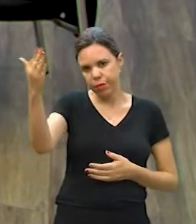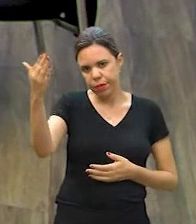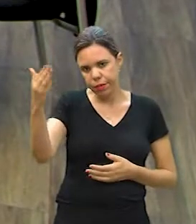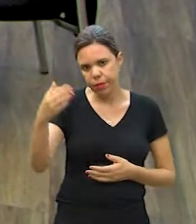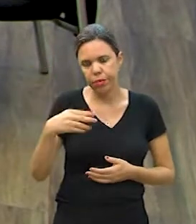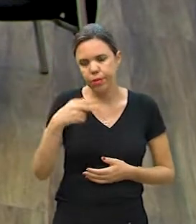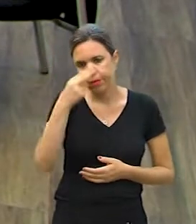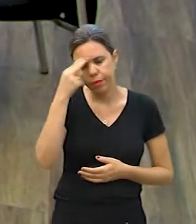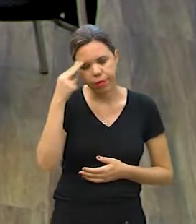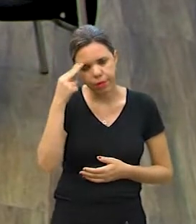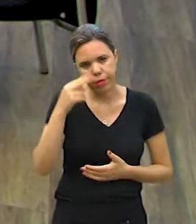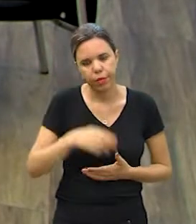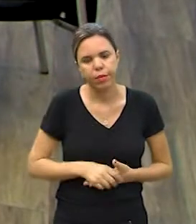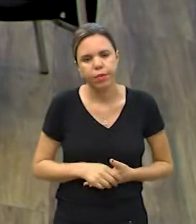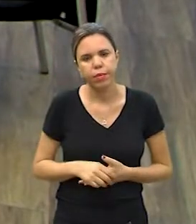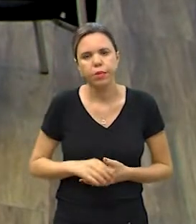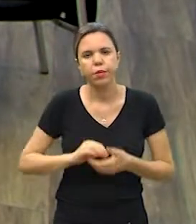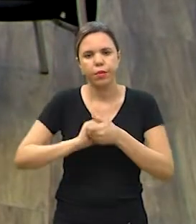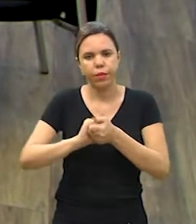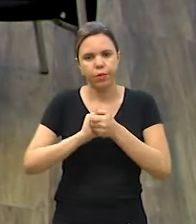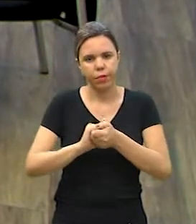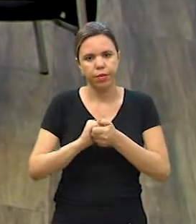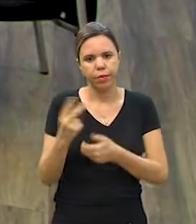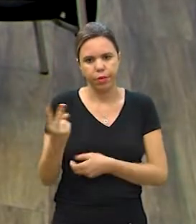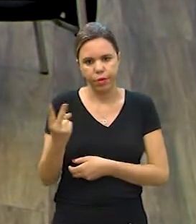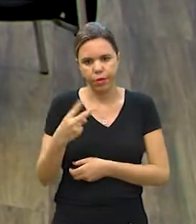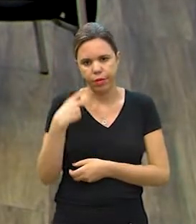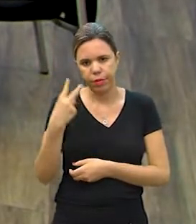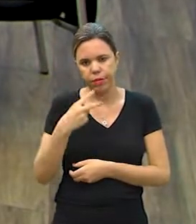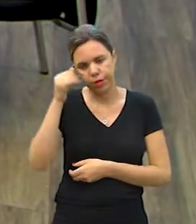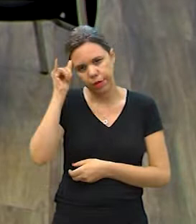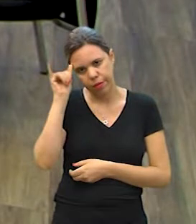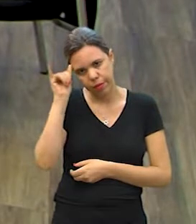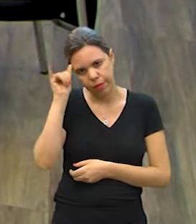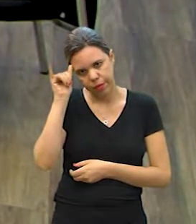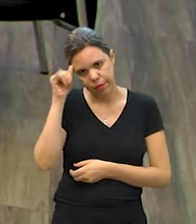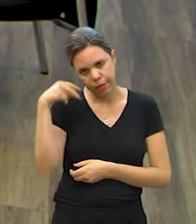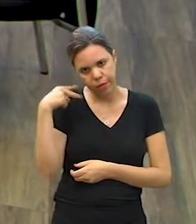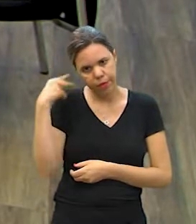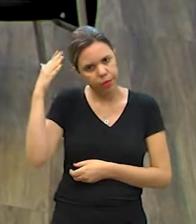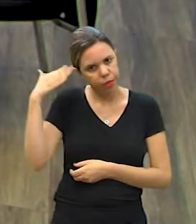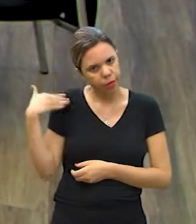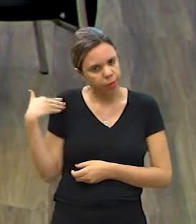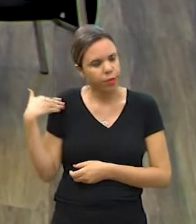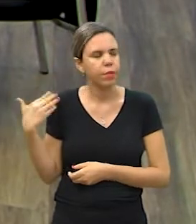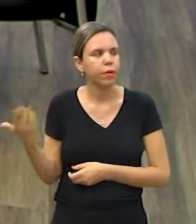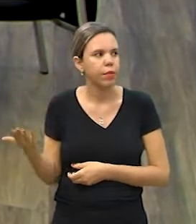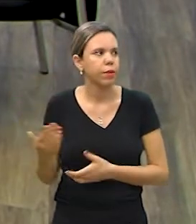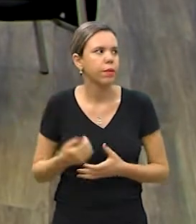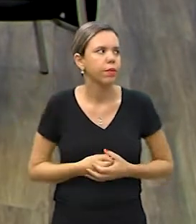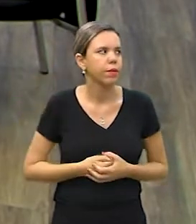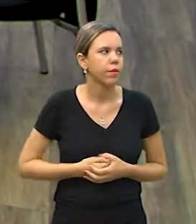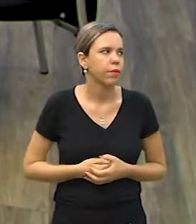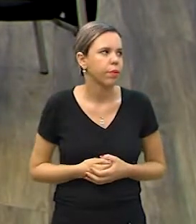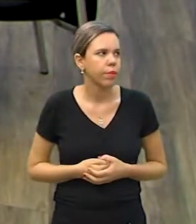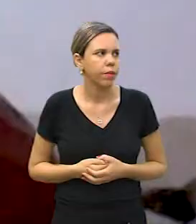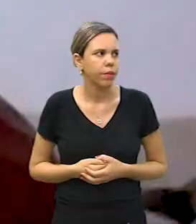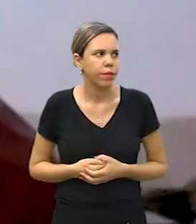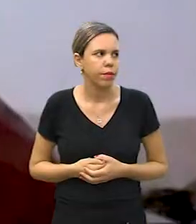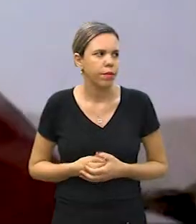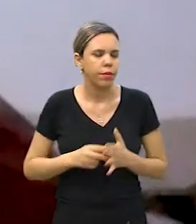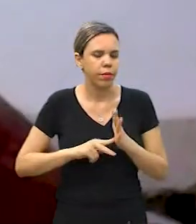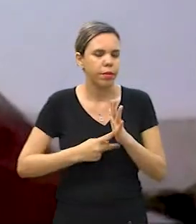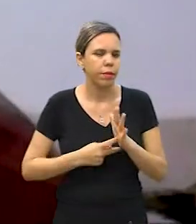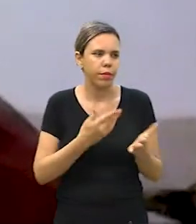Obrigada, Gabriel. Saudações ao vereador Paulo Búfalo, à vereadora Débora Palermo.